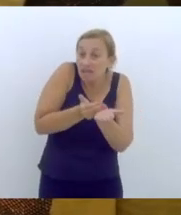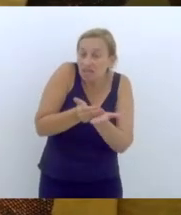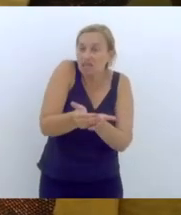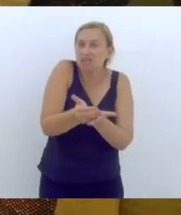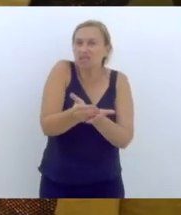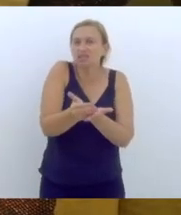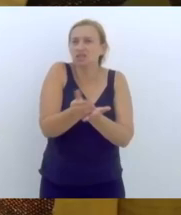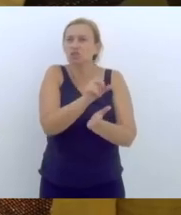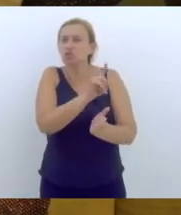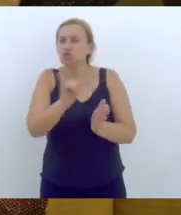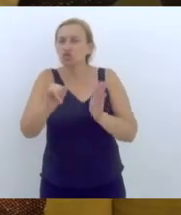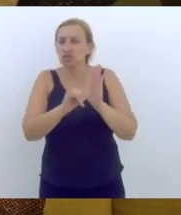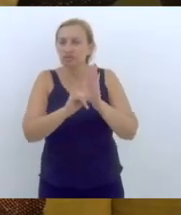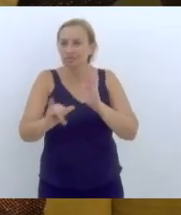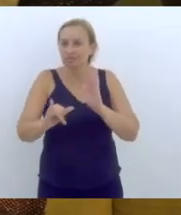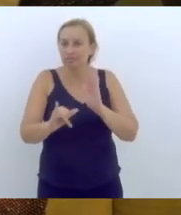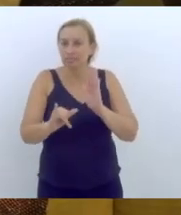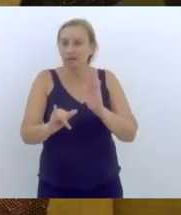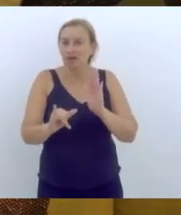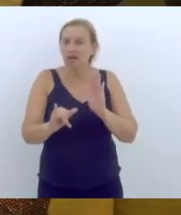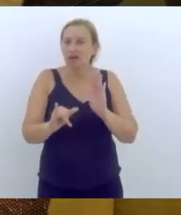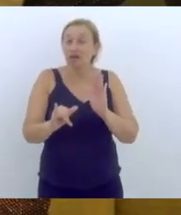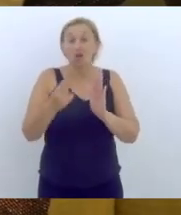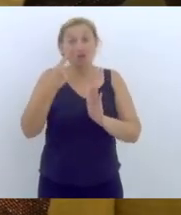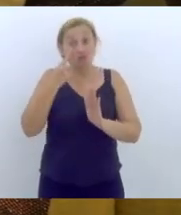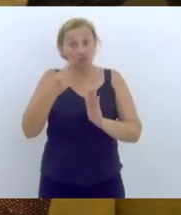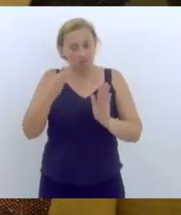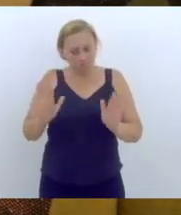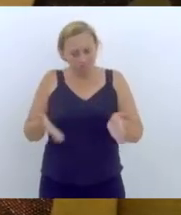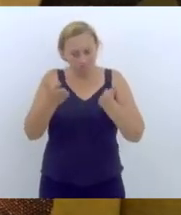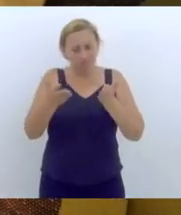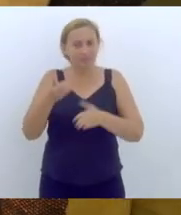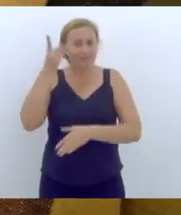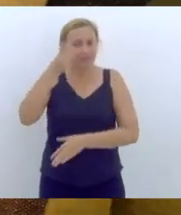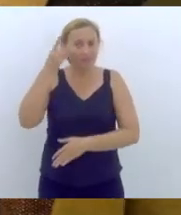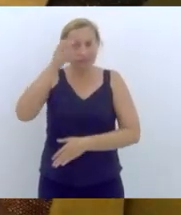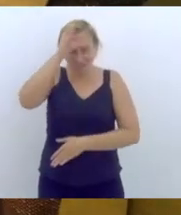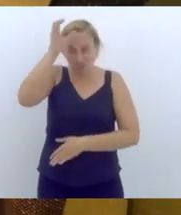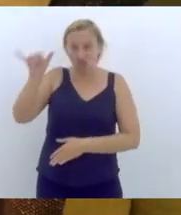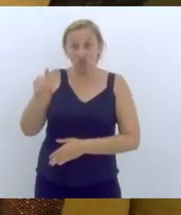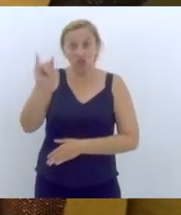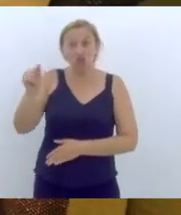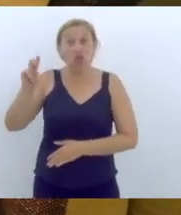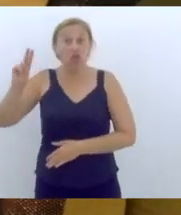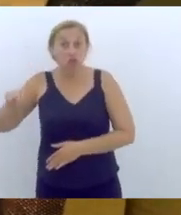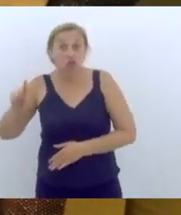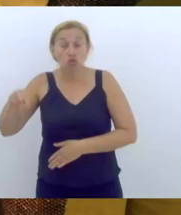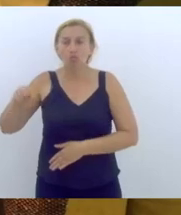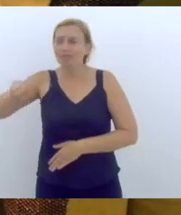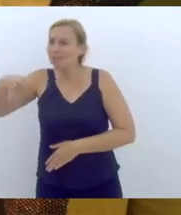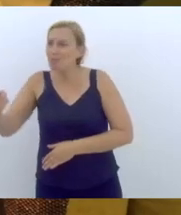da sua publicação. Olha a iniciativa da deputada Tiaju.